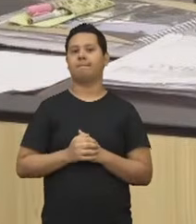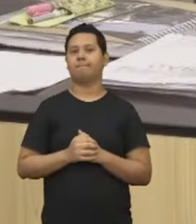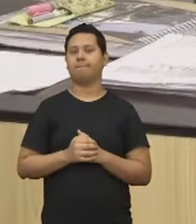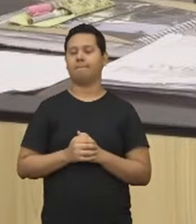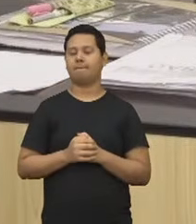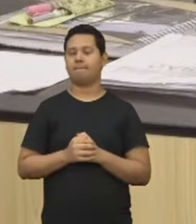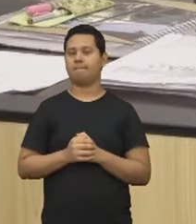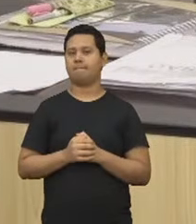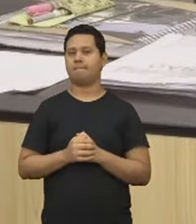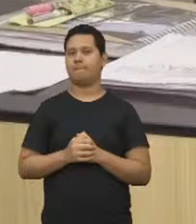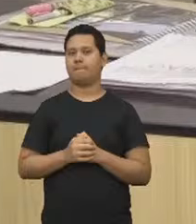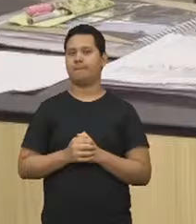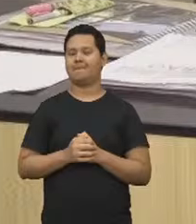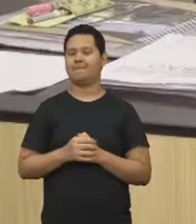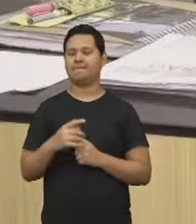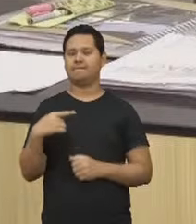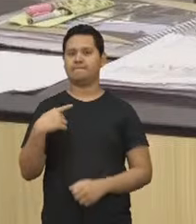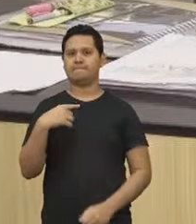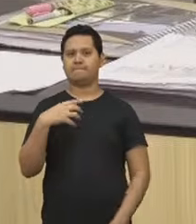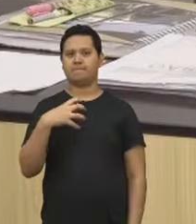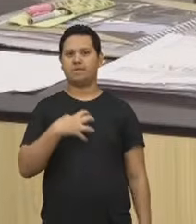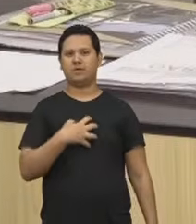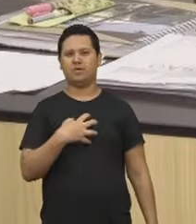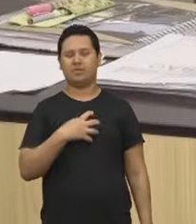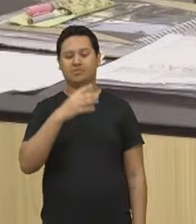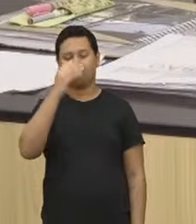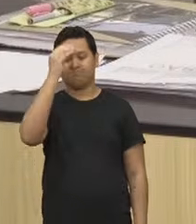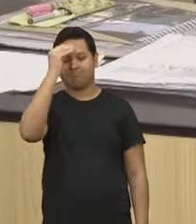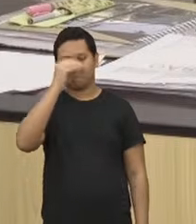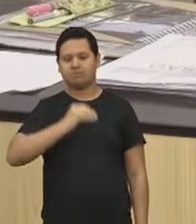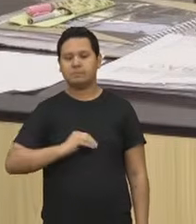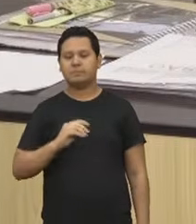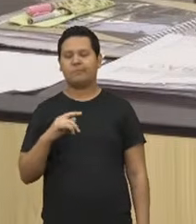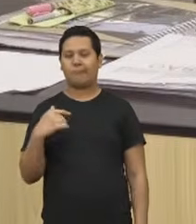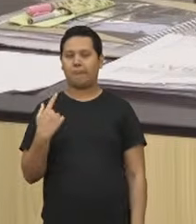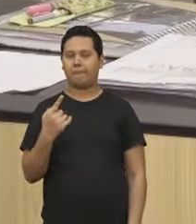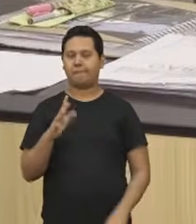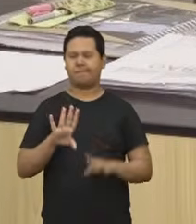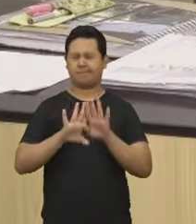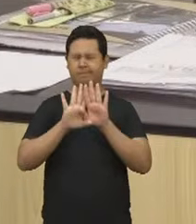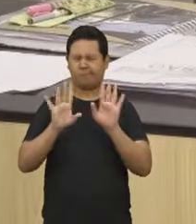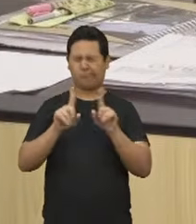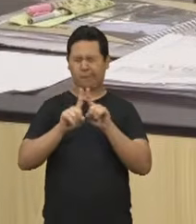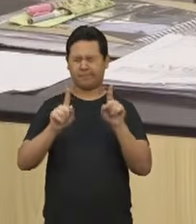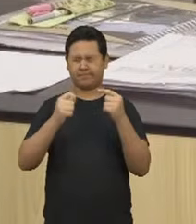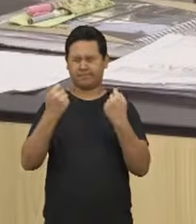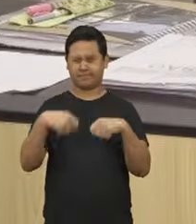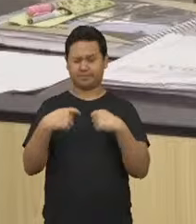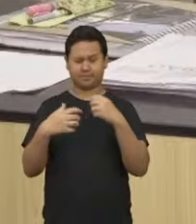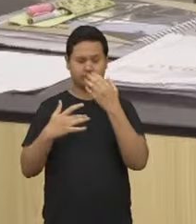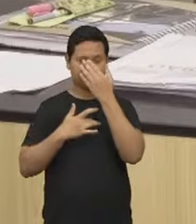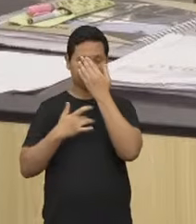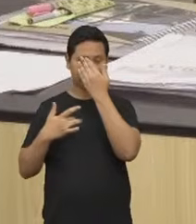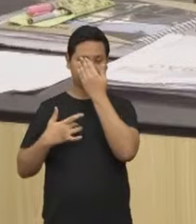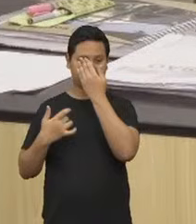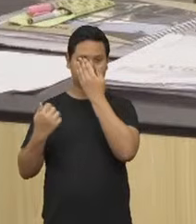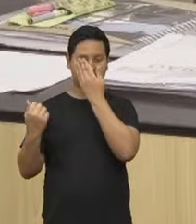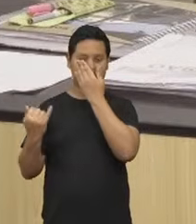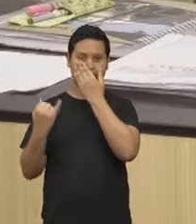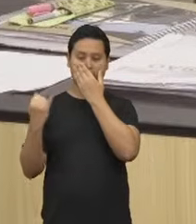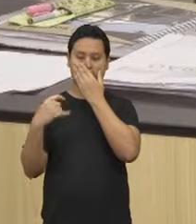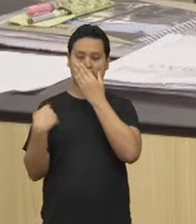eu disse, dói na gente ter que fazer certas aprovações, mas é necessário para a saúde financeira do nosso